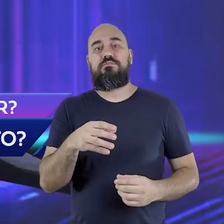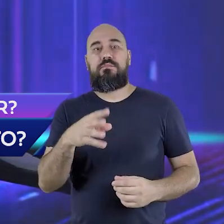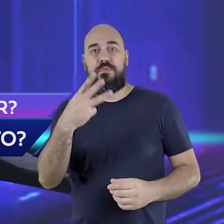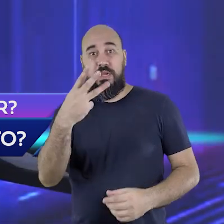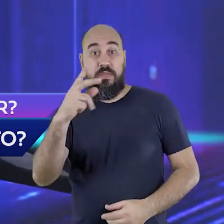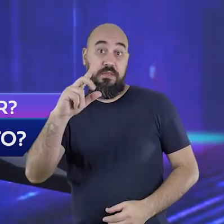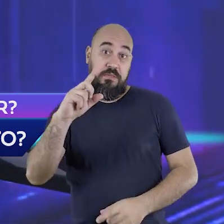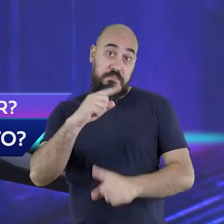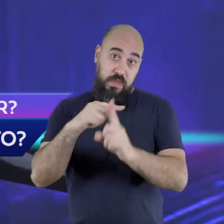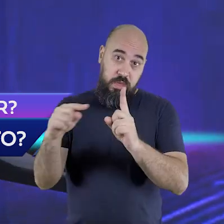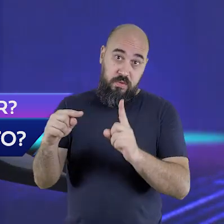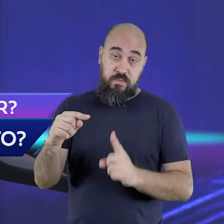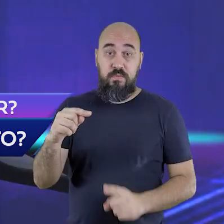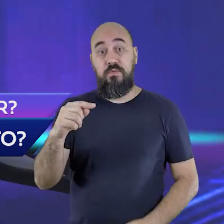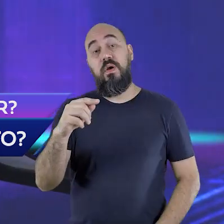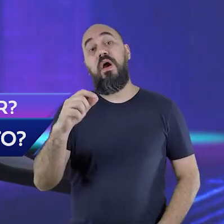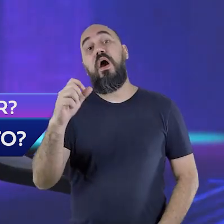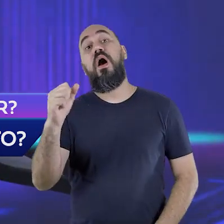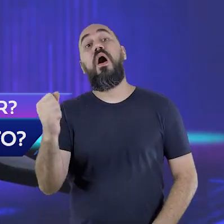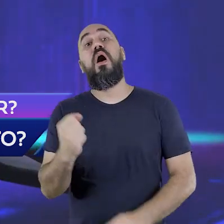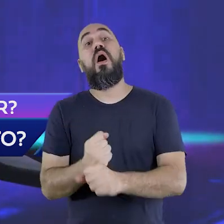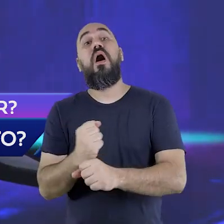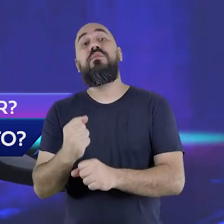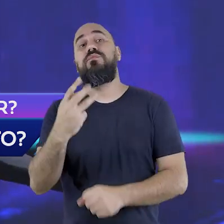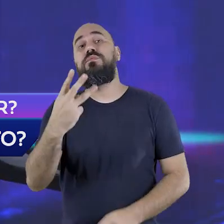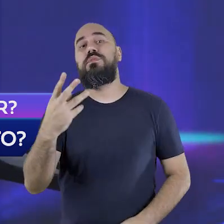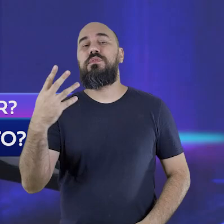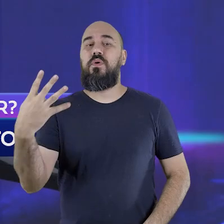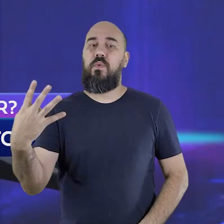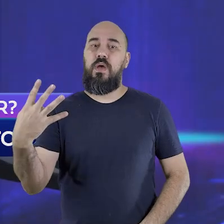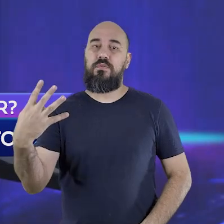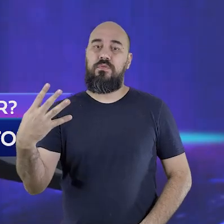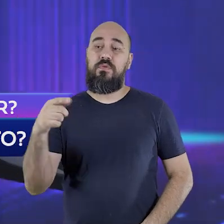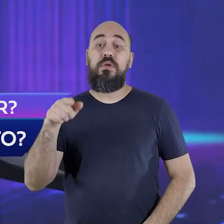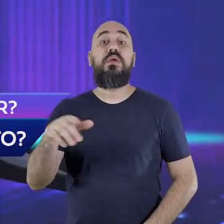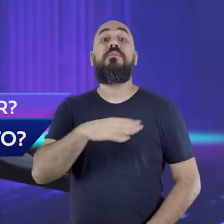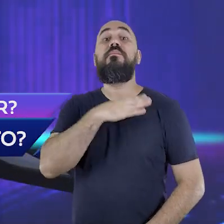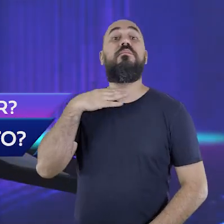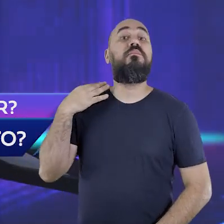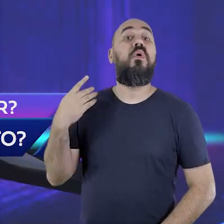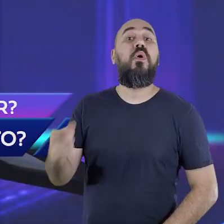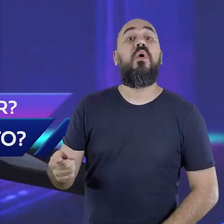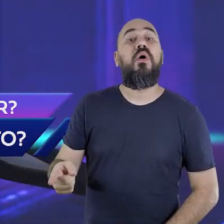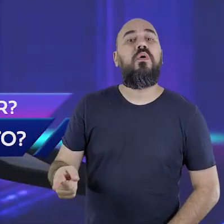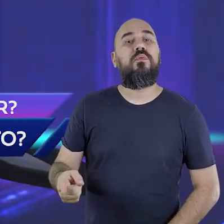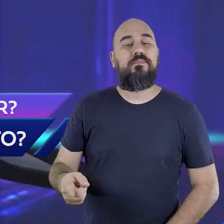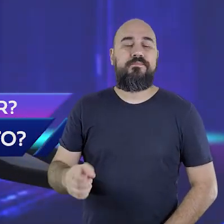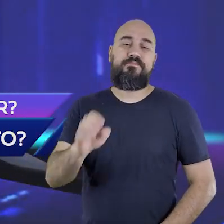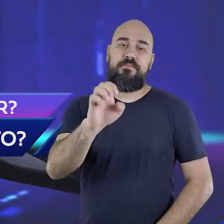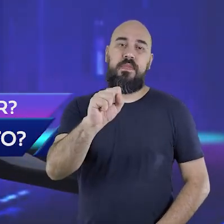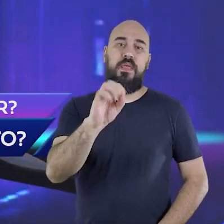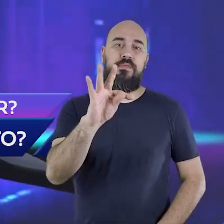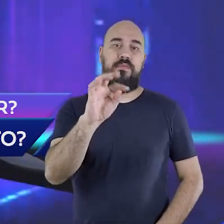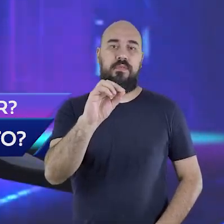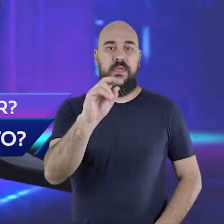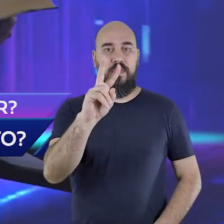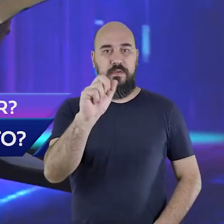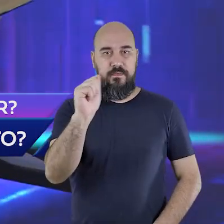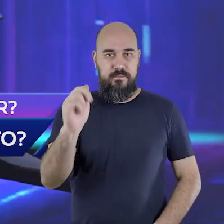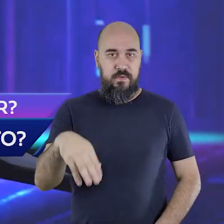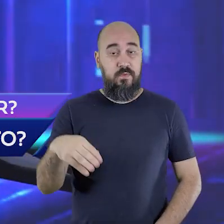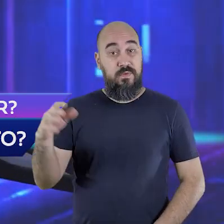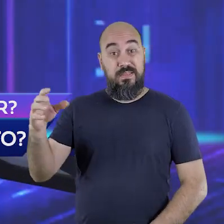ano 34. Nesse ano, acontece a morte do primeiro mártir cristão. Estevão